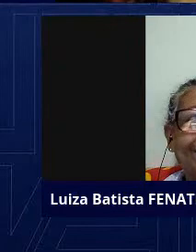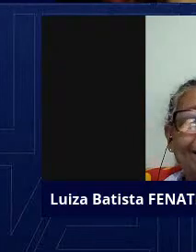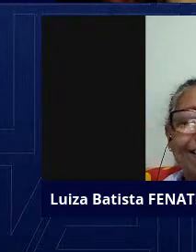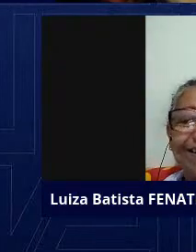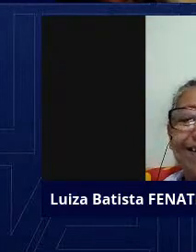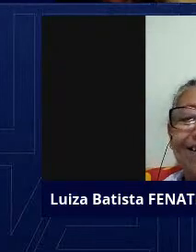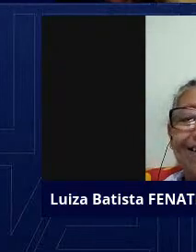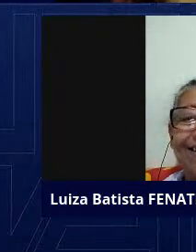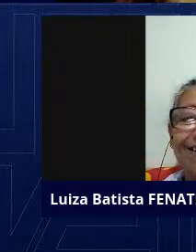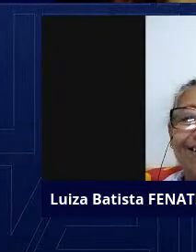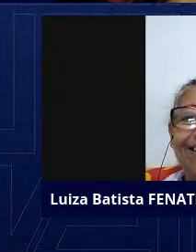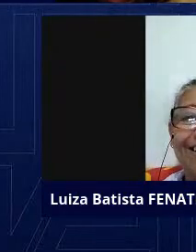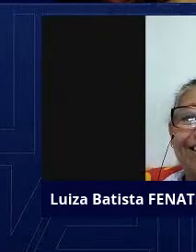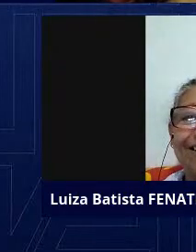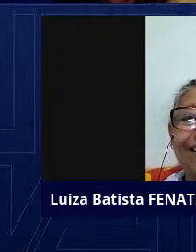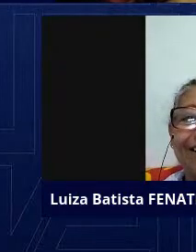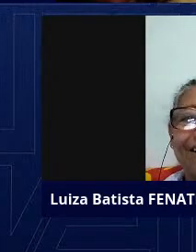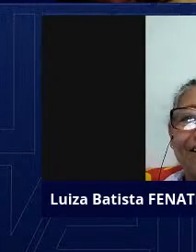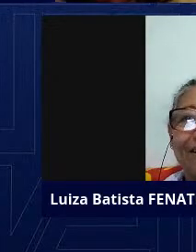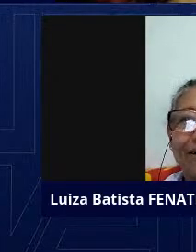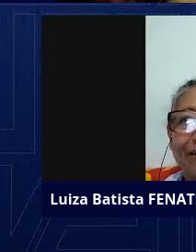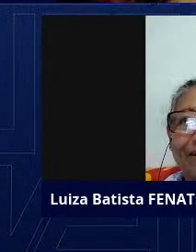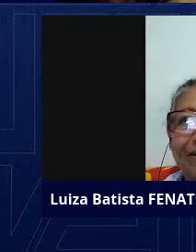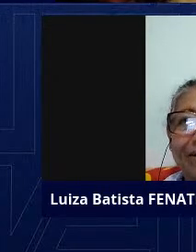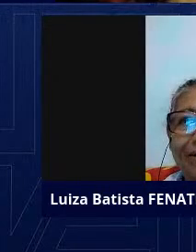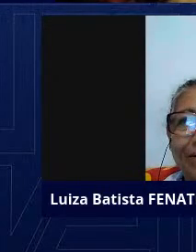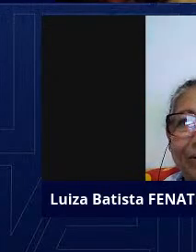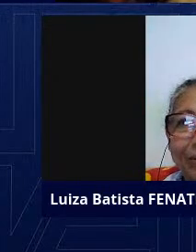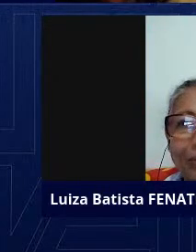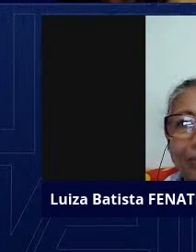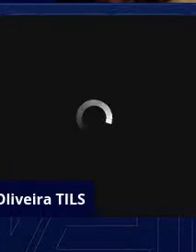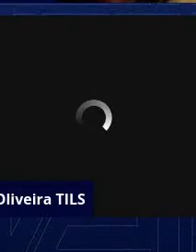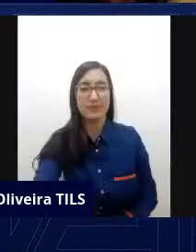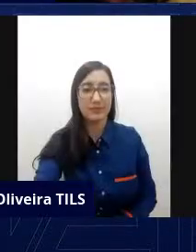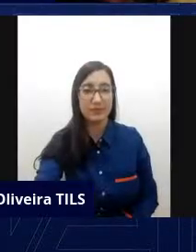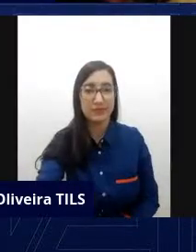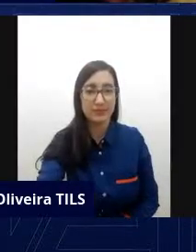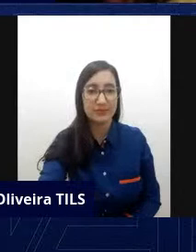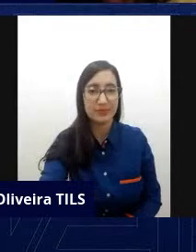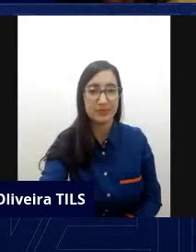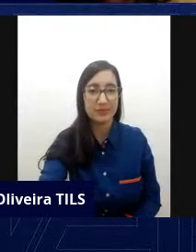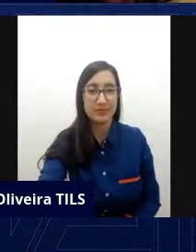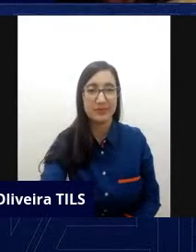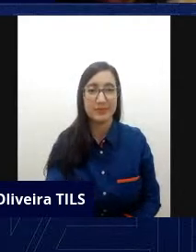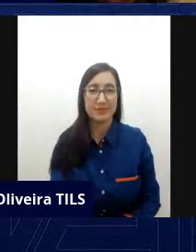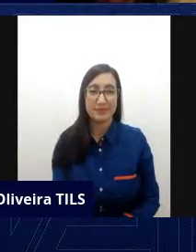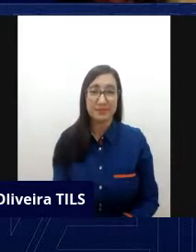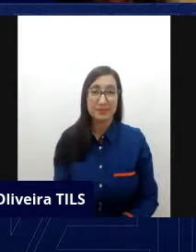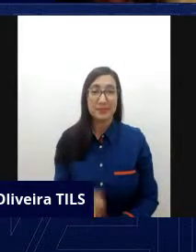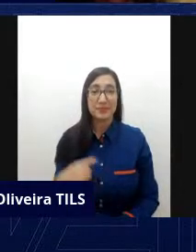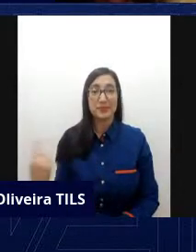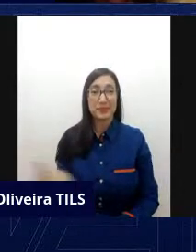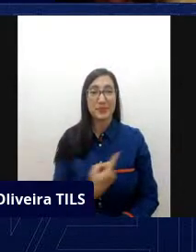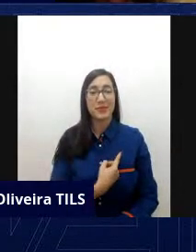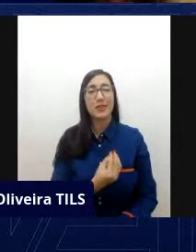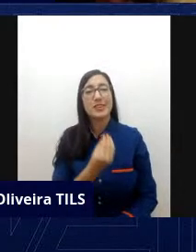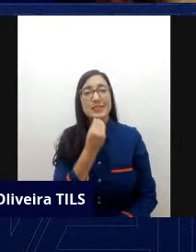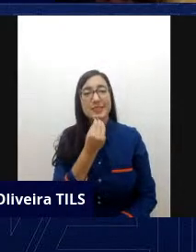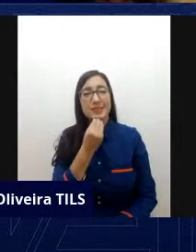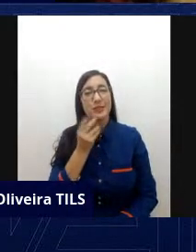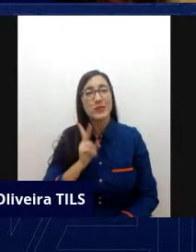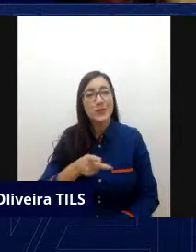essa construção de vocês, foi muito especial. A gente poderia continuar aqui conversando e aprendendo, porque é uma aula ouvir cada uma de